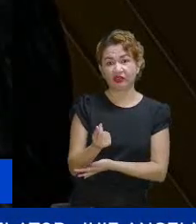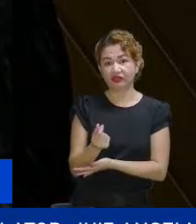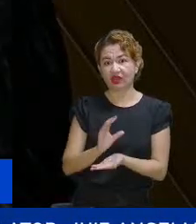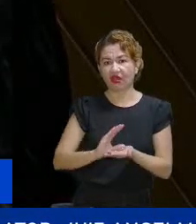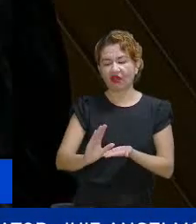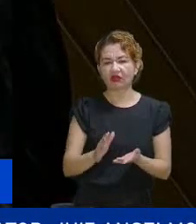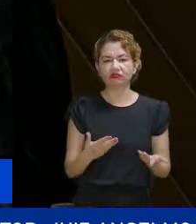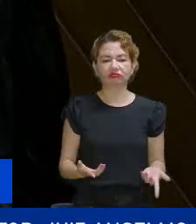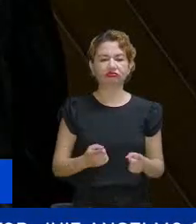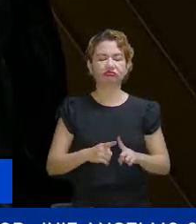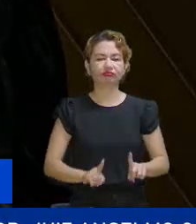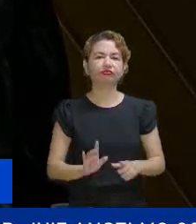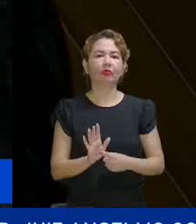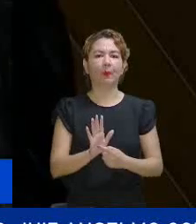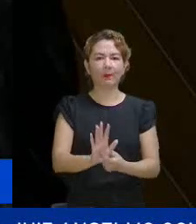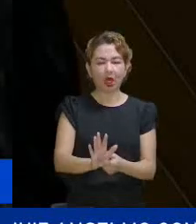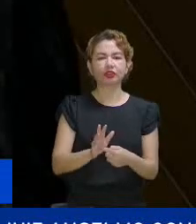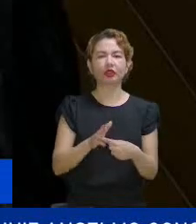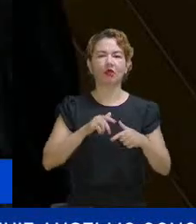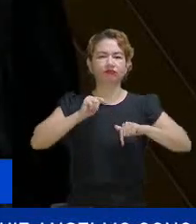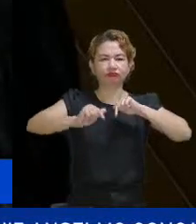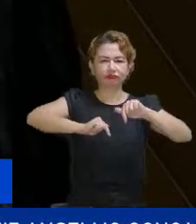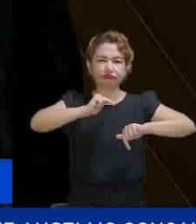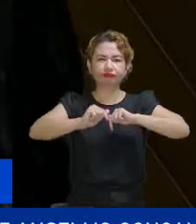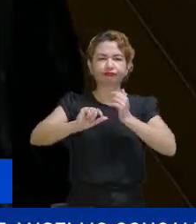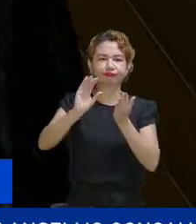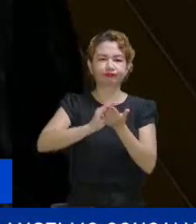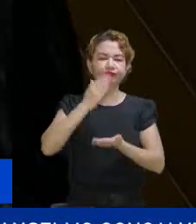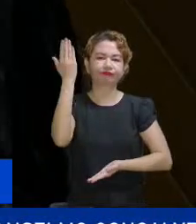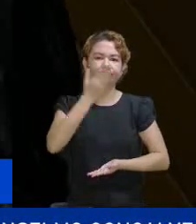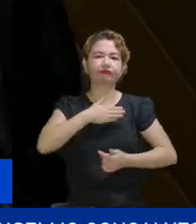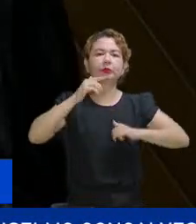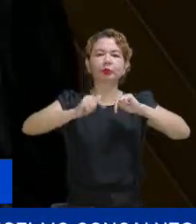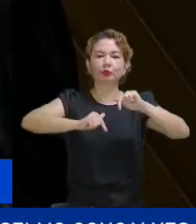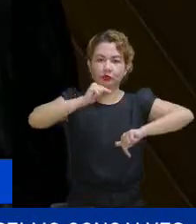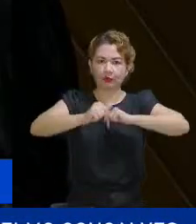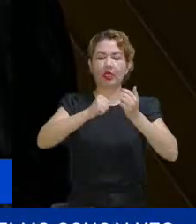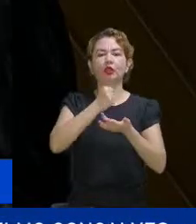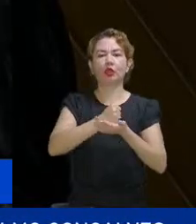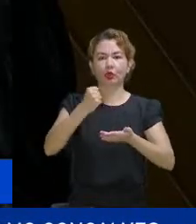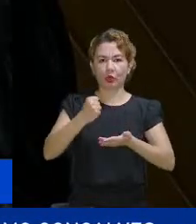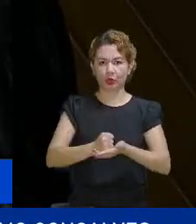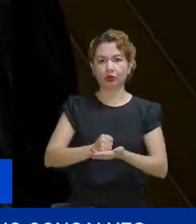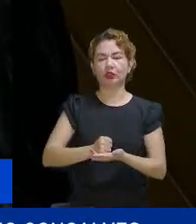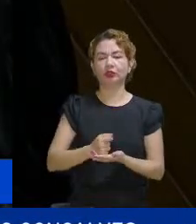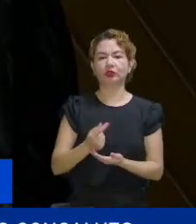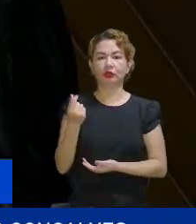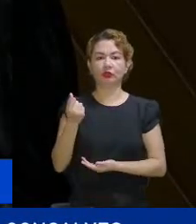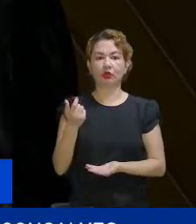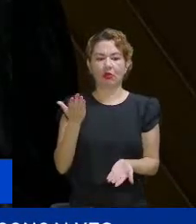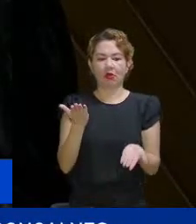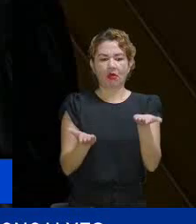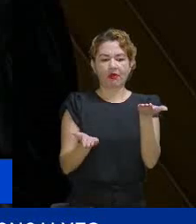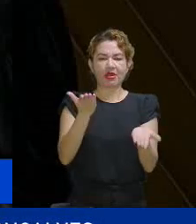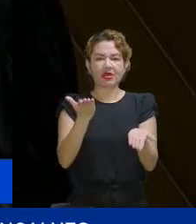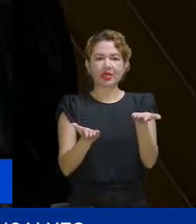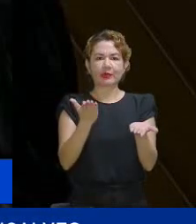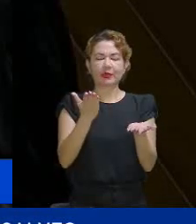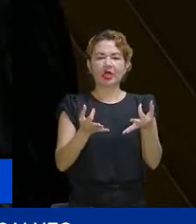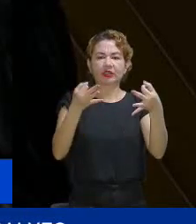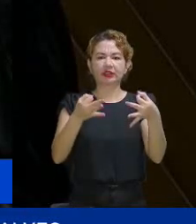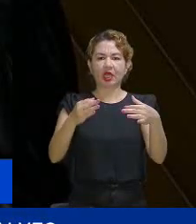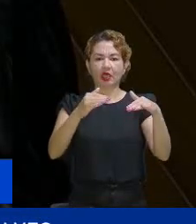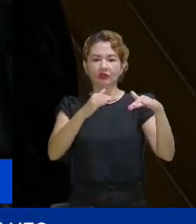quando demonstrada a efetiva prestação dos serviços e contratação em valor compatível com o preço médio